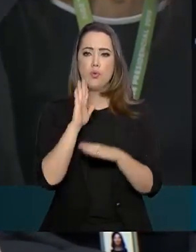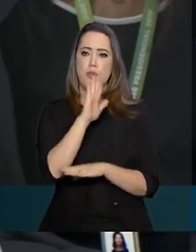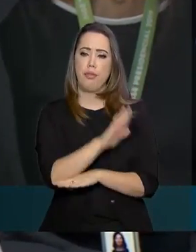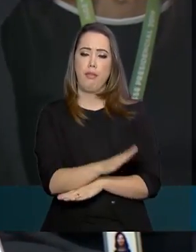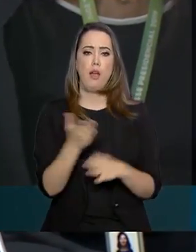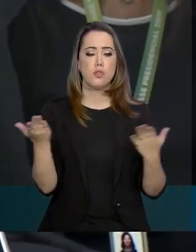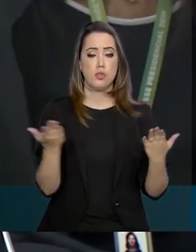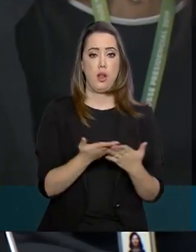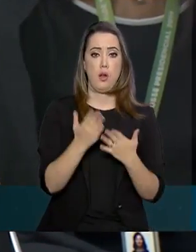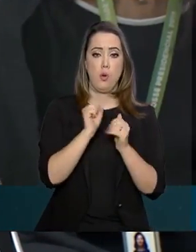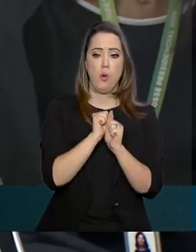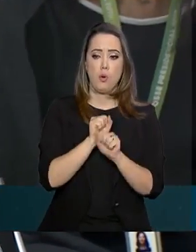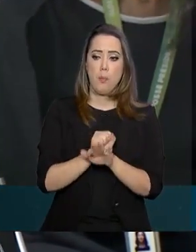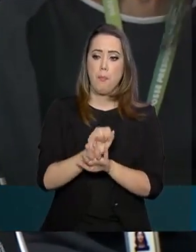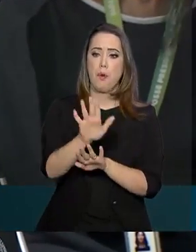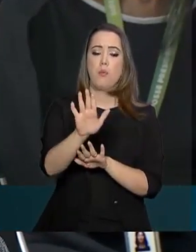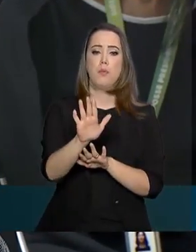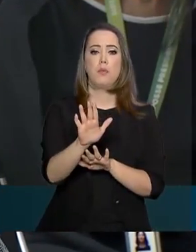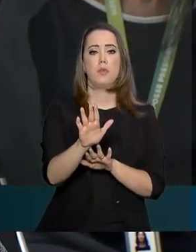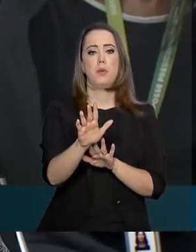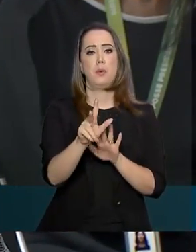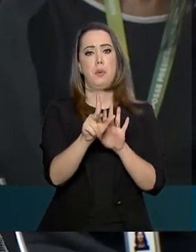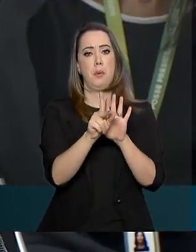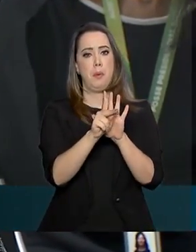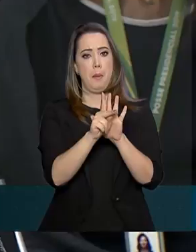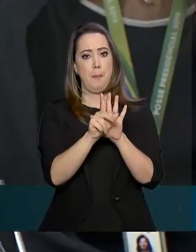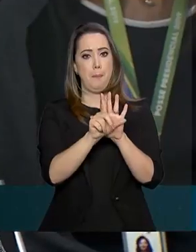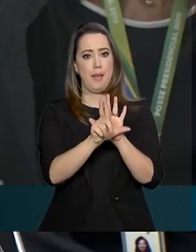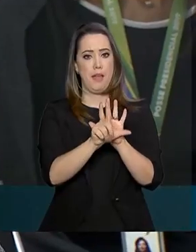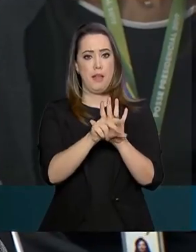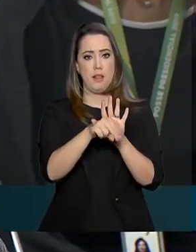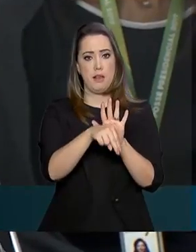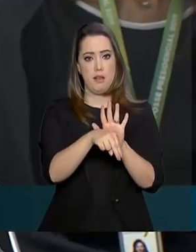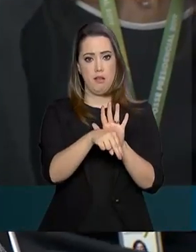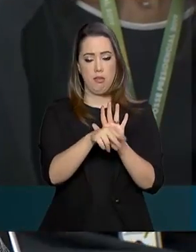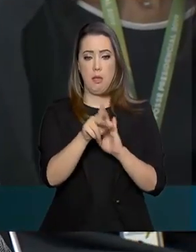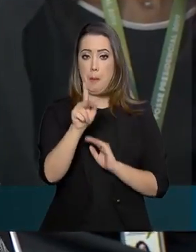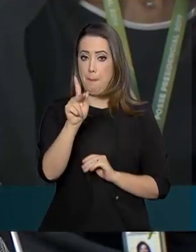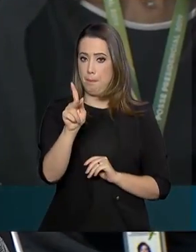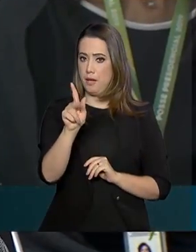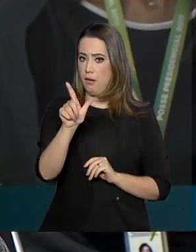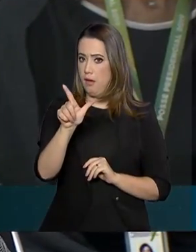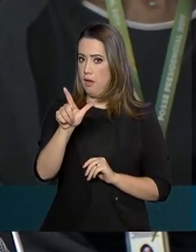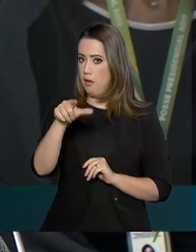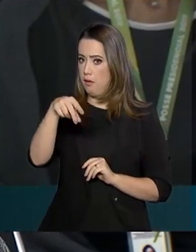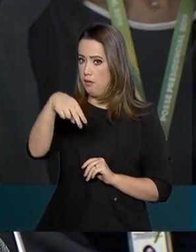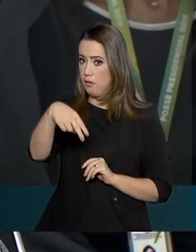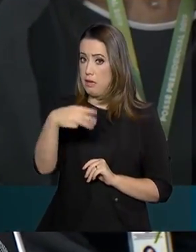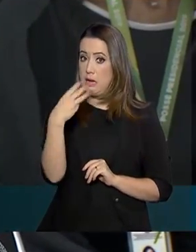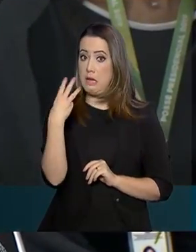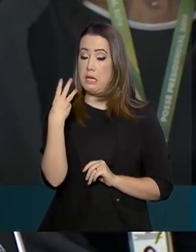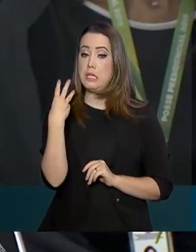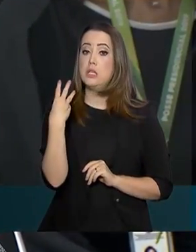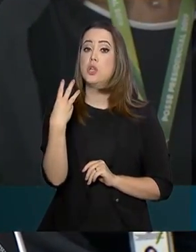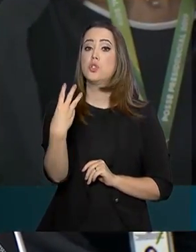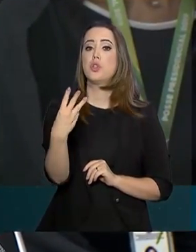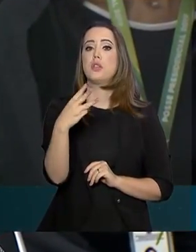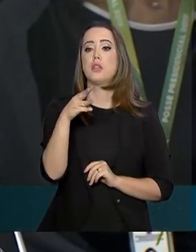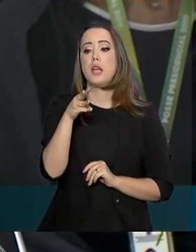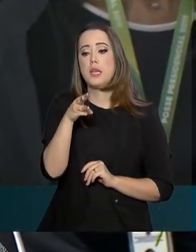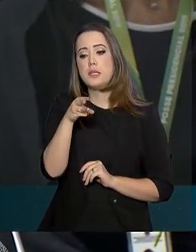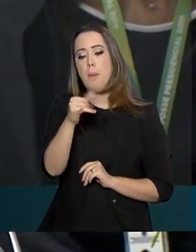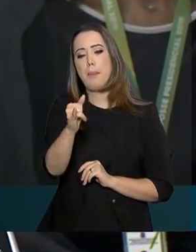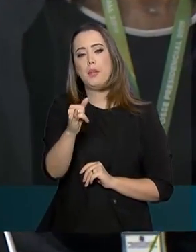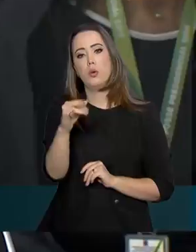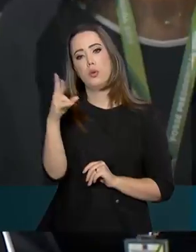agora foi publicado um tele n em edição extra do diário oficial de 3 bilhões em crédito suplementar